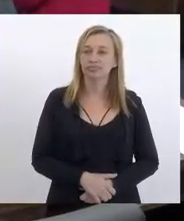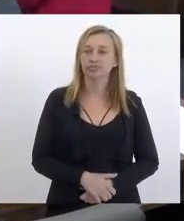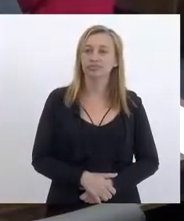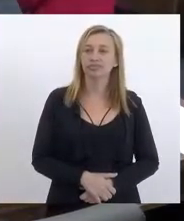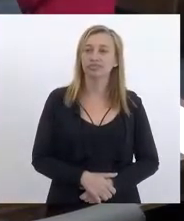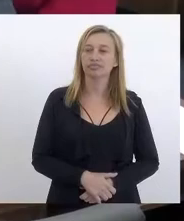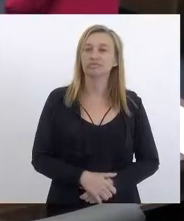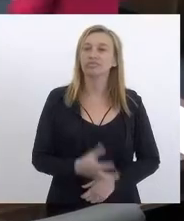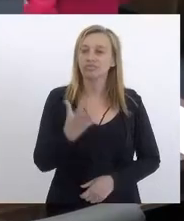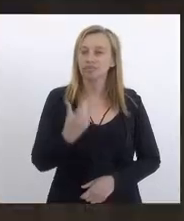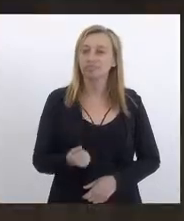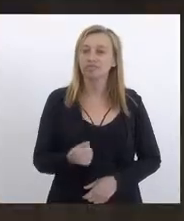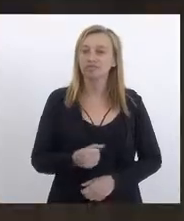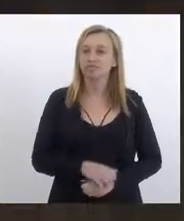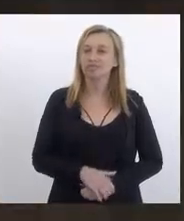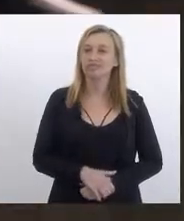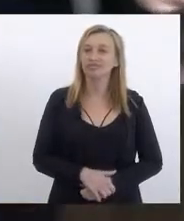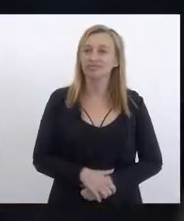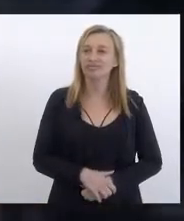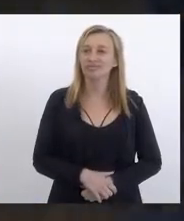Senhor presidente, favorável.